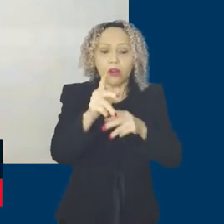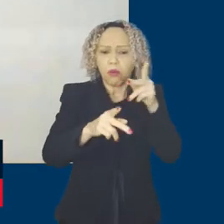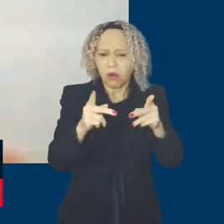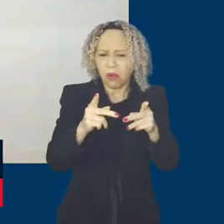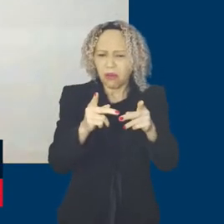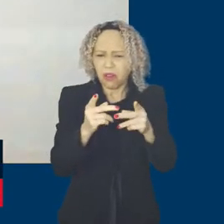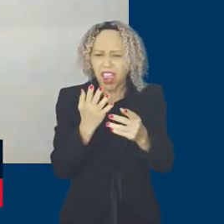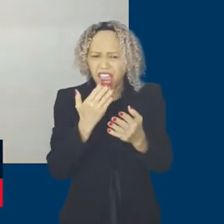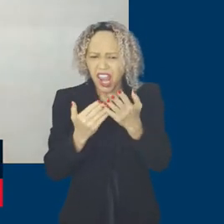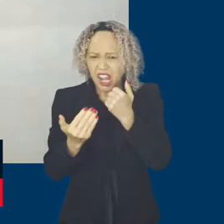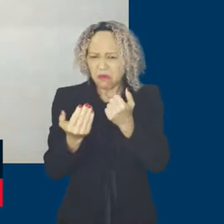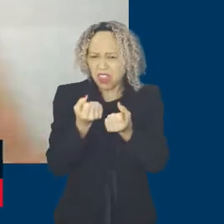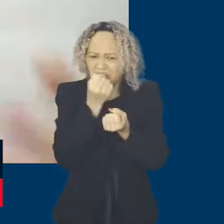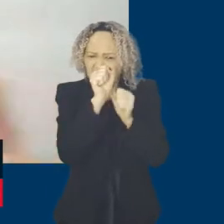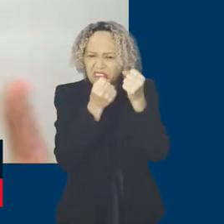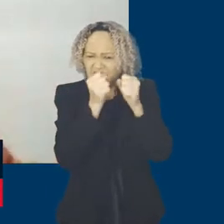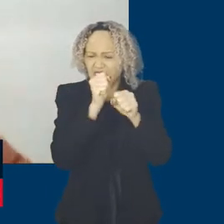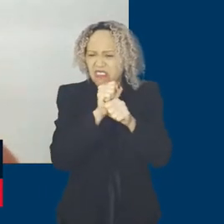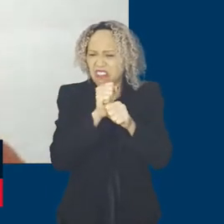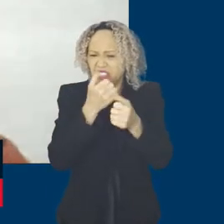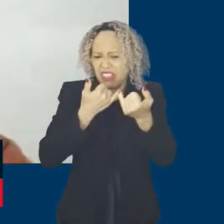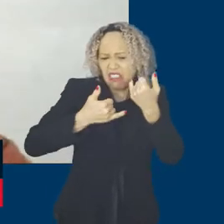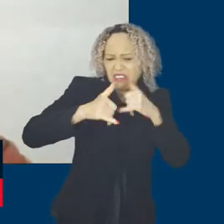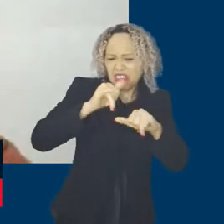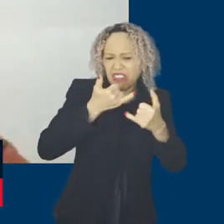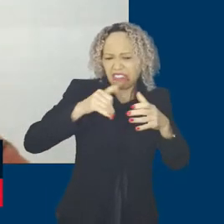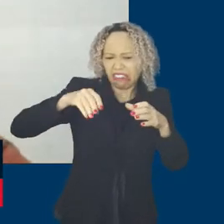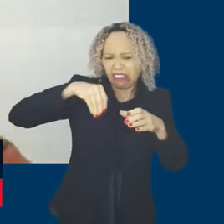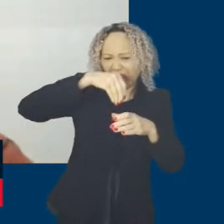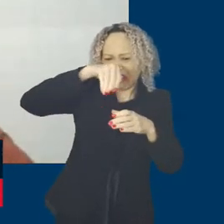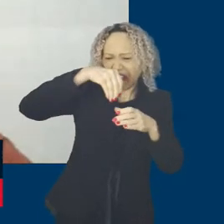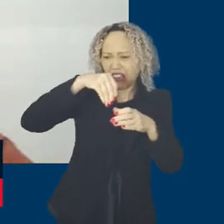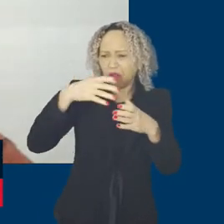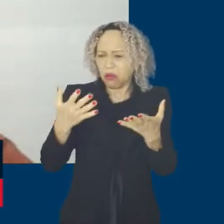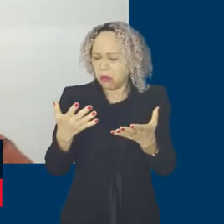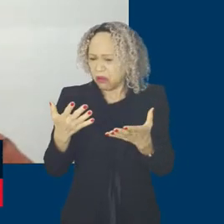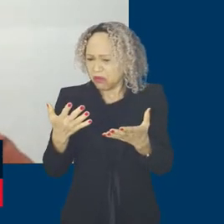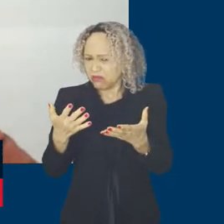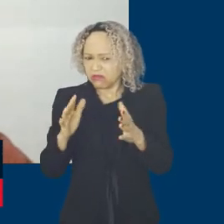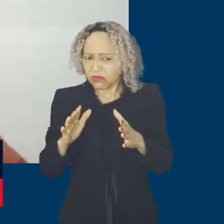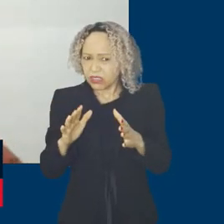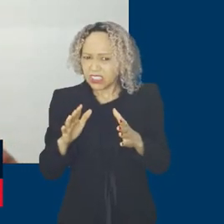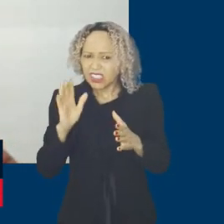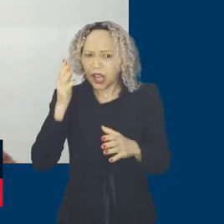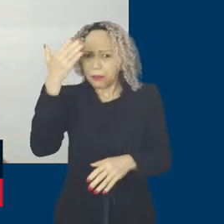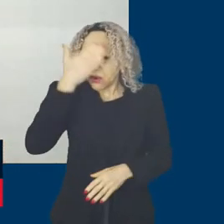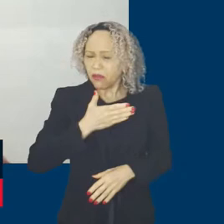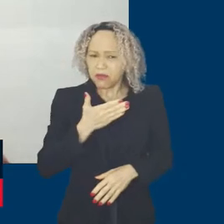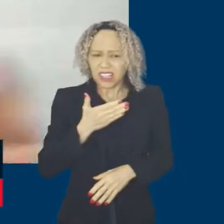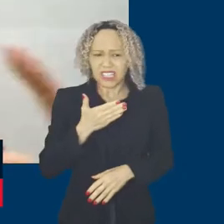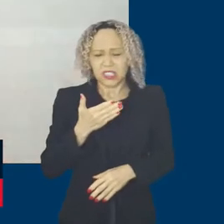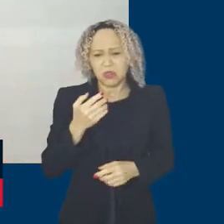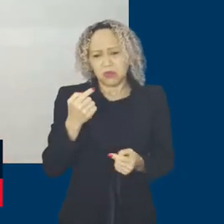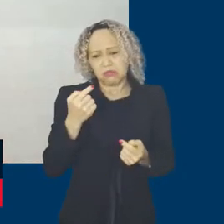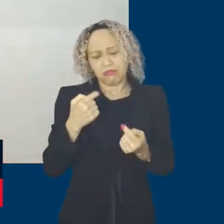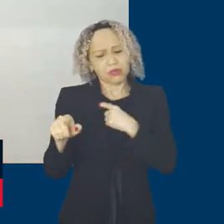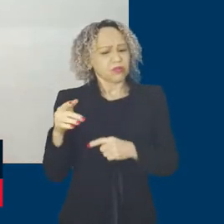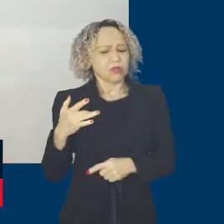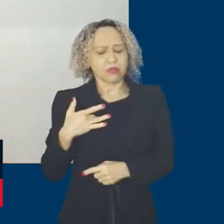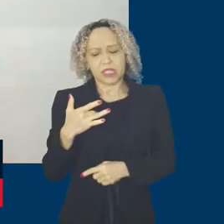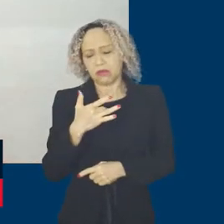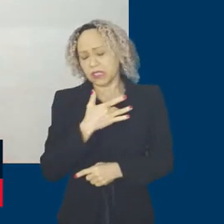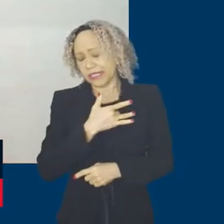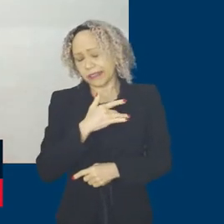produto químico, que já comprovadamente não faz bem para a saúde, né, ou se nós queremos